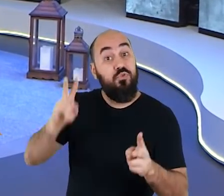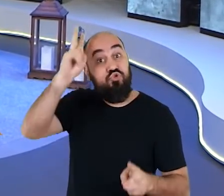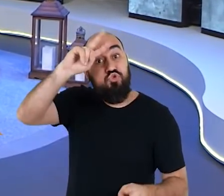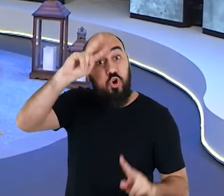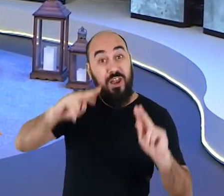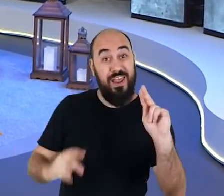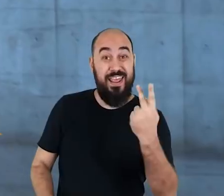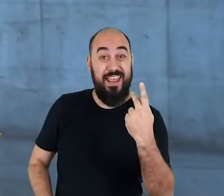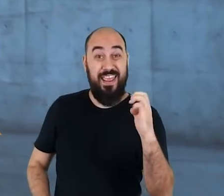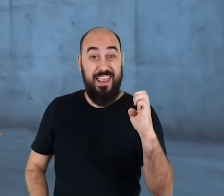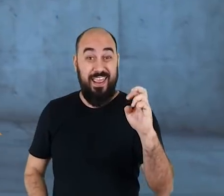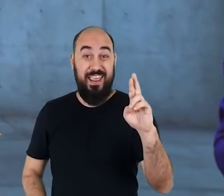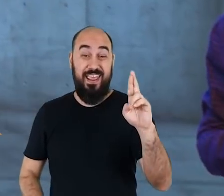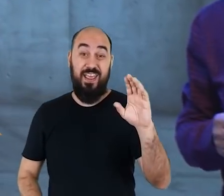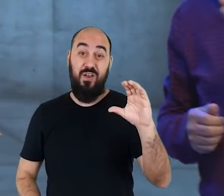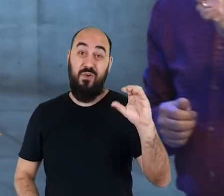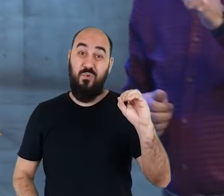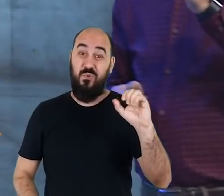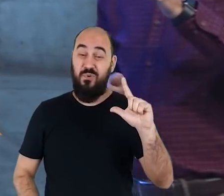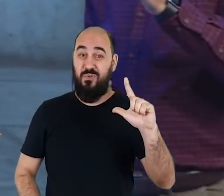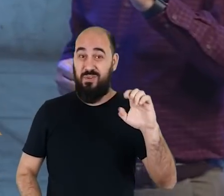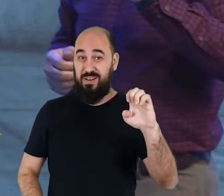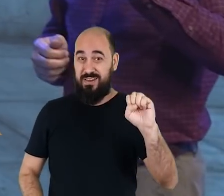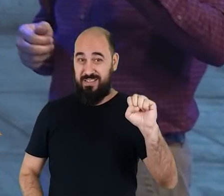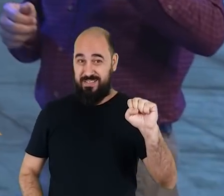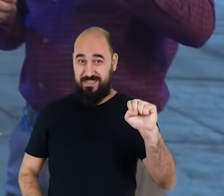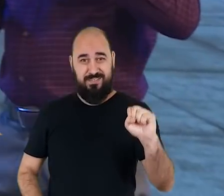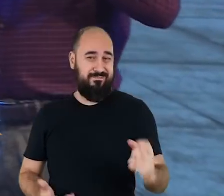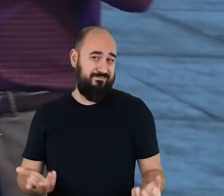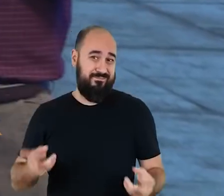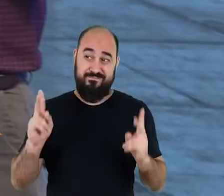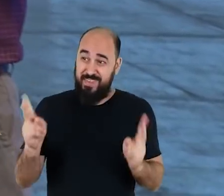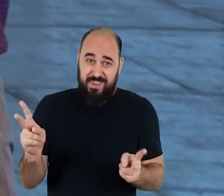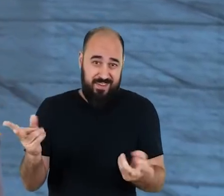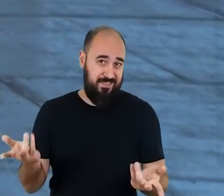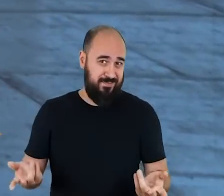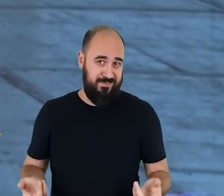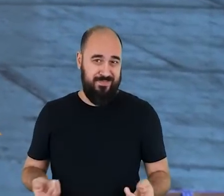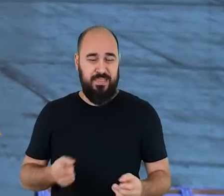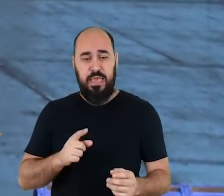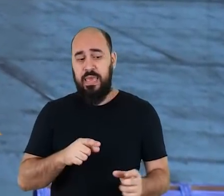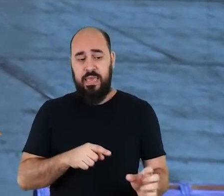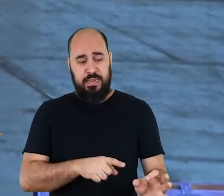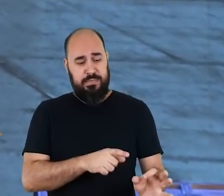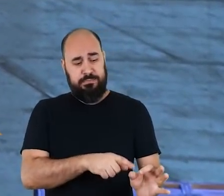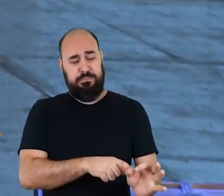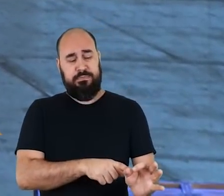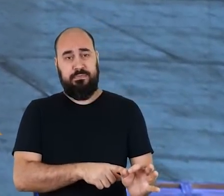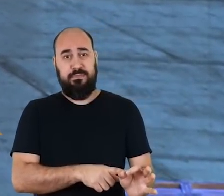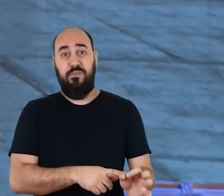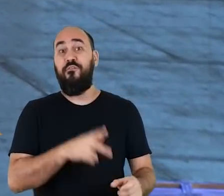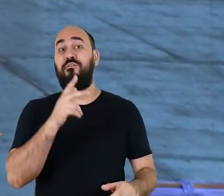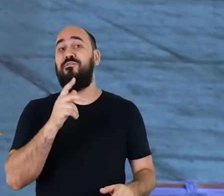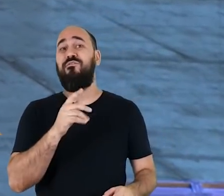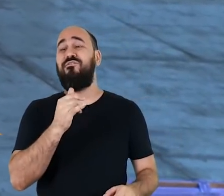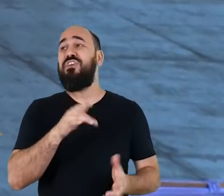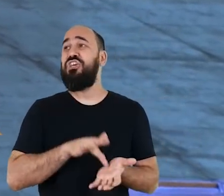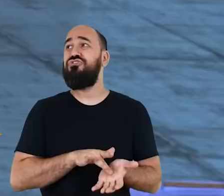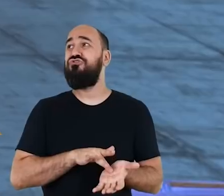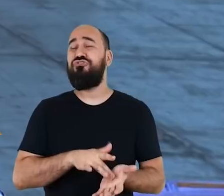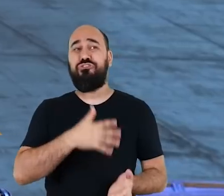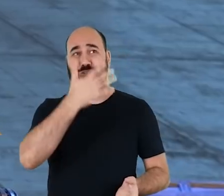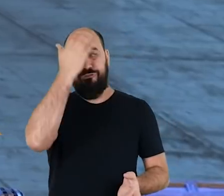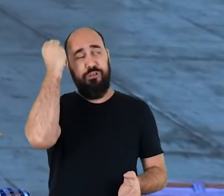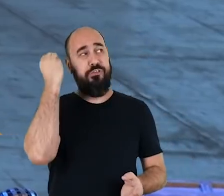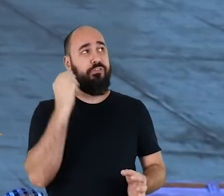grega. E eles também acabavam se esquecendo, ou fingindo esquecer,